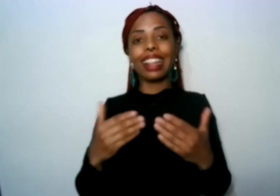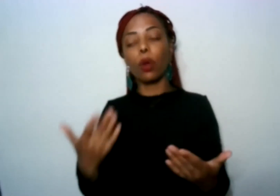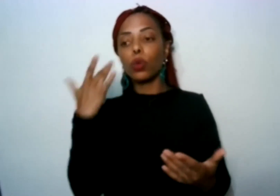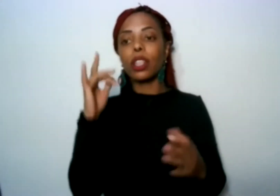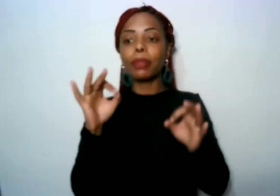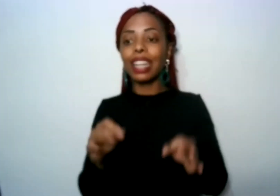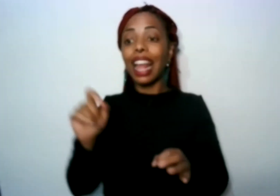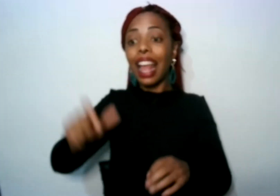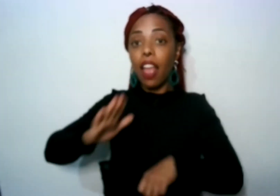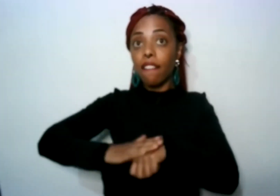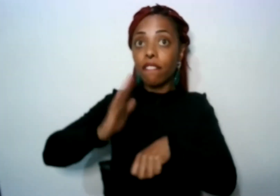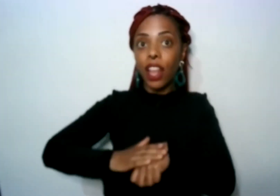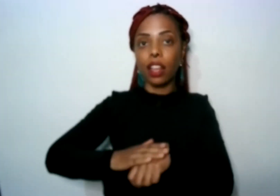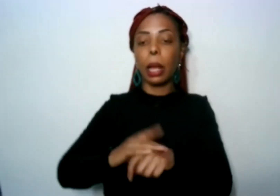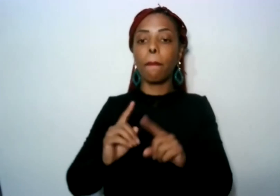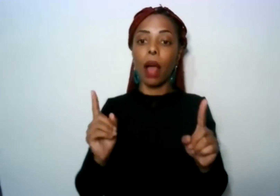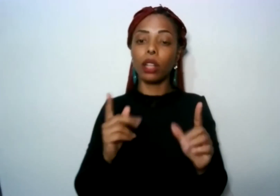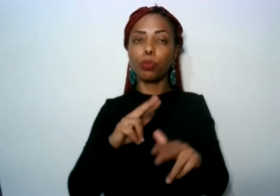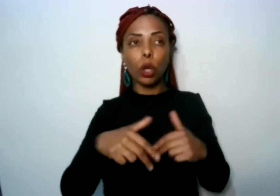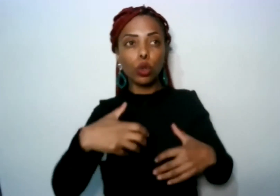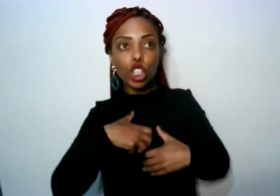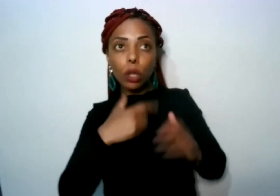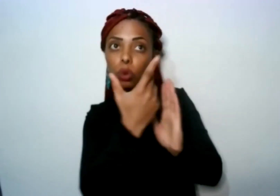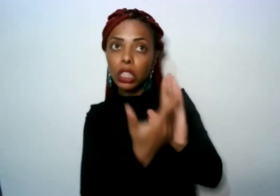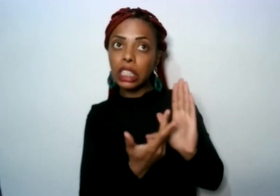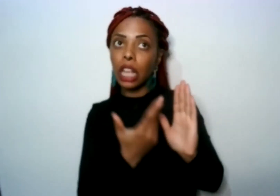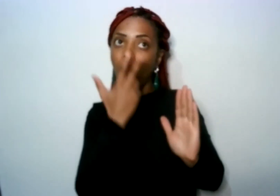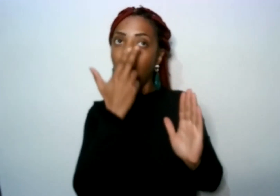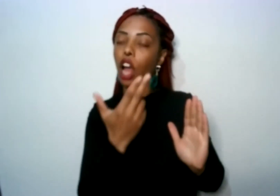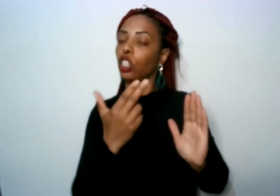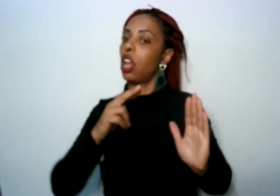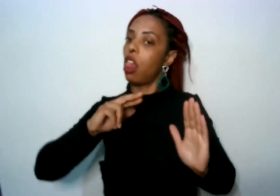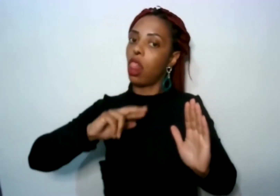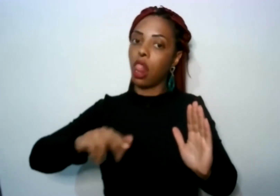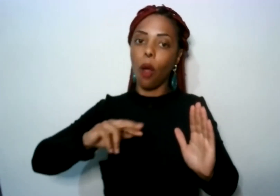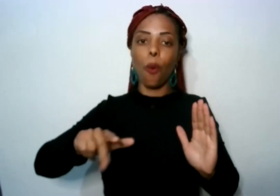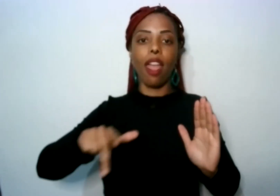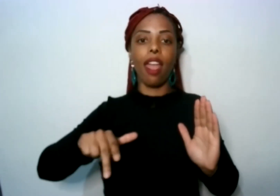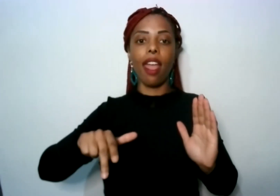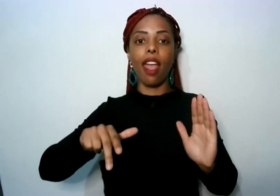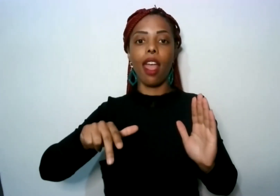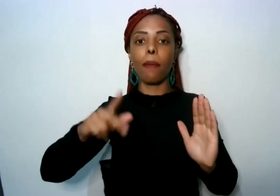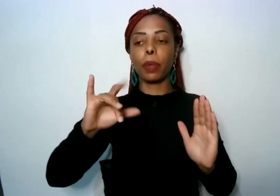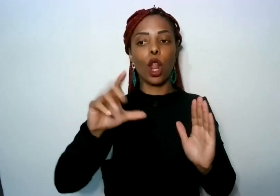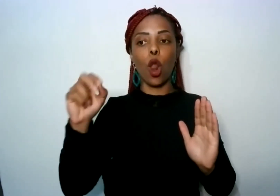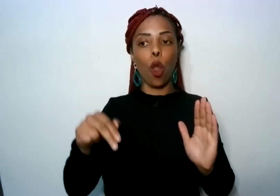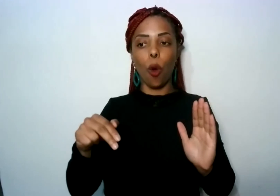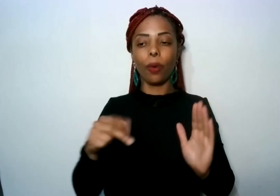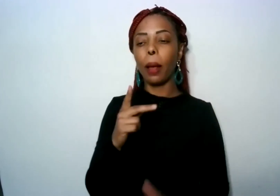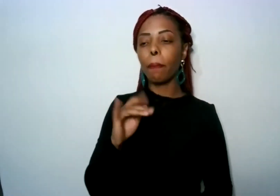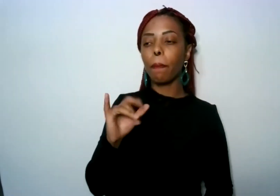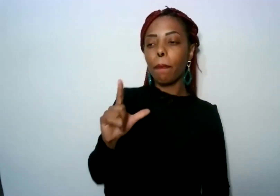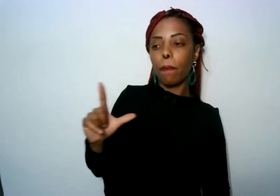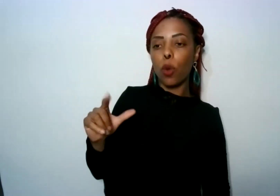dos desenhos a gente acredita que não seja o escritório do Jacques Pilon na Arpio Mat porque